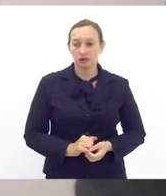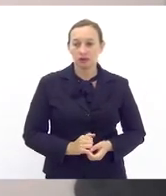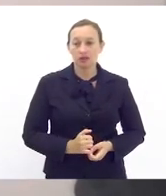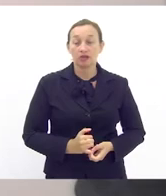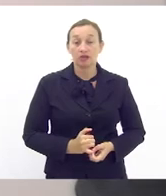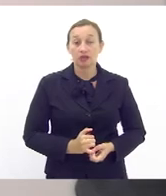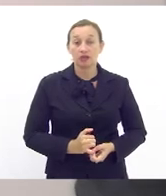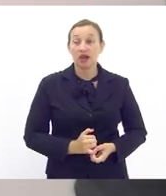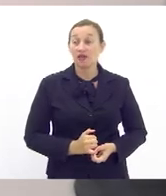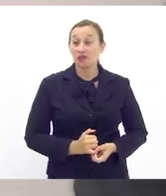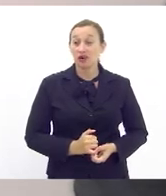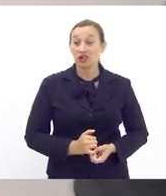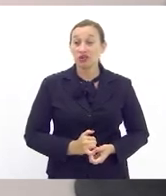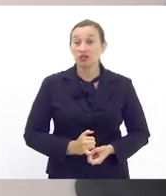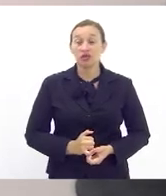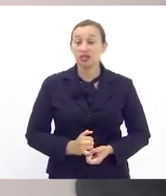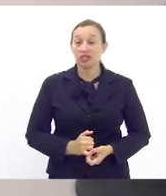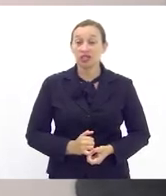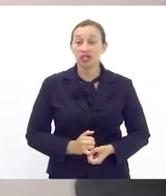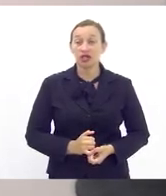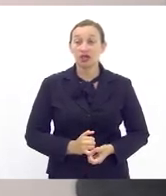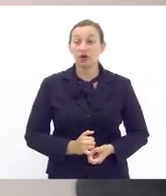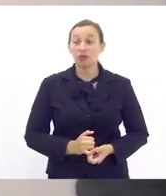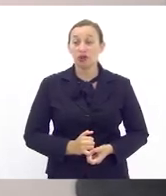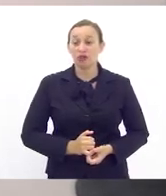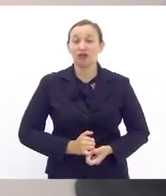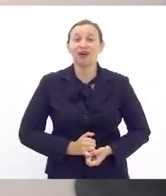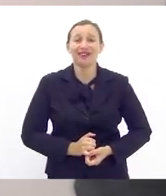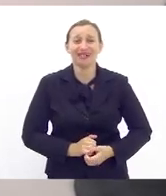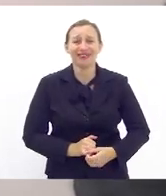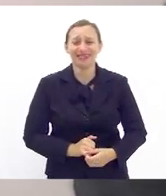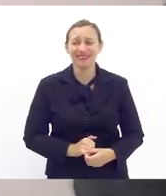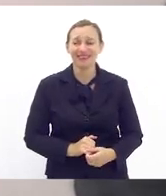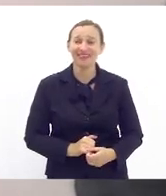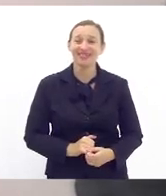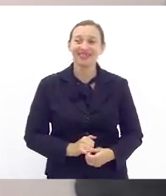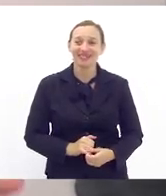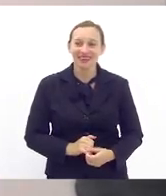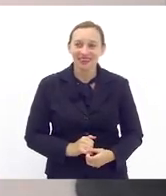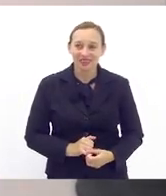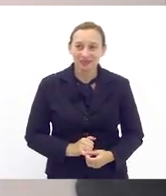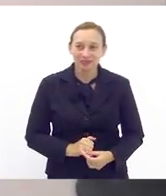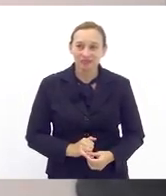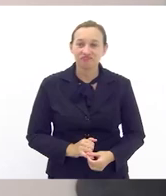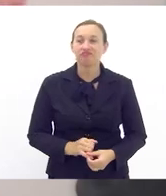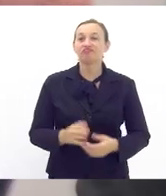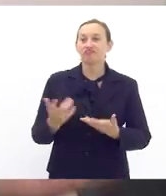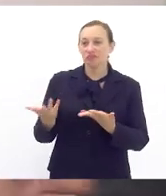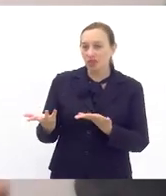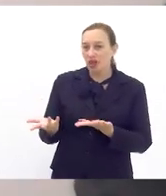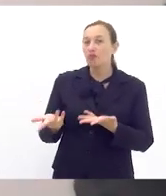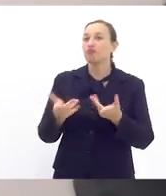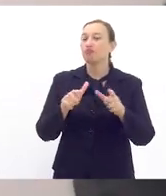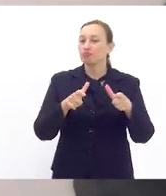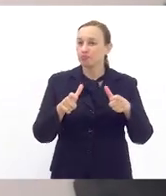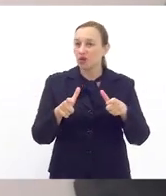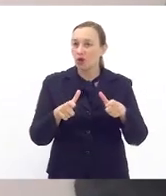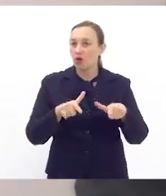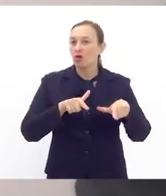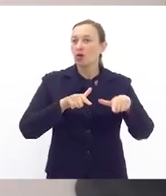que saímos daqui definido da audiência pública é válida buscar as agências reguladoras buscar esse convênio